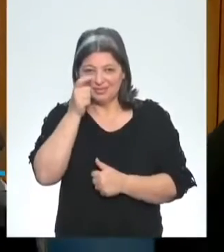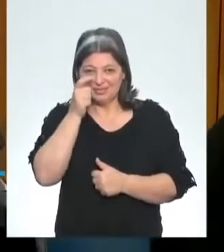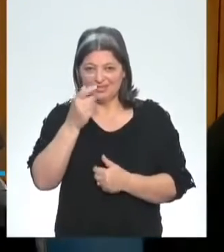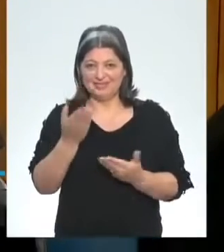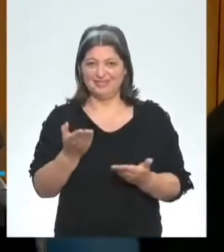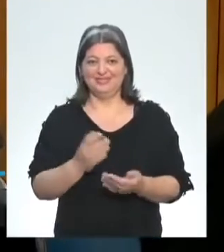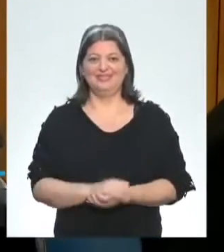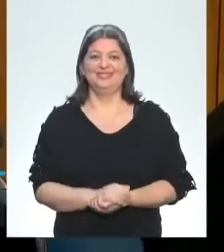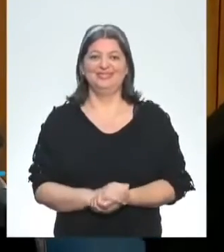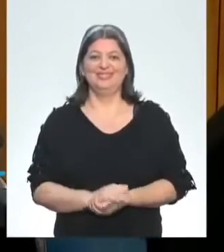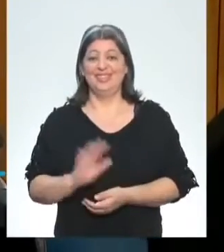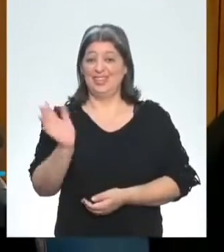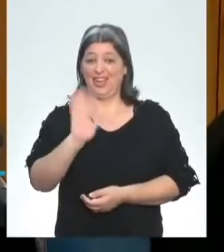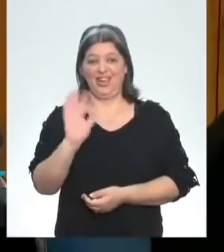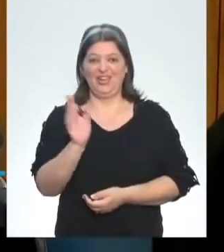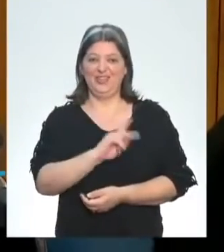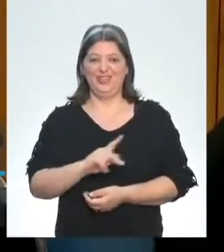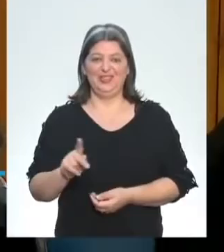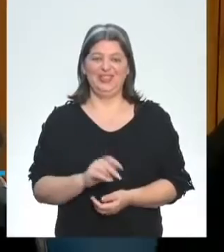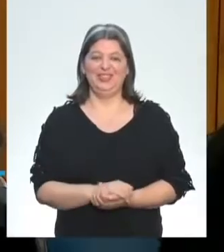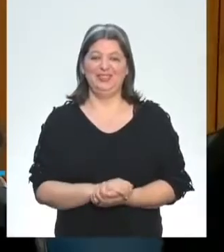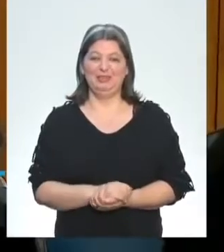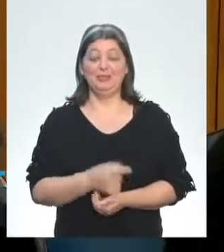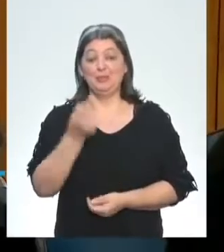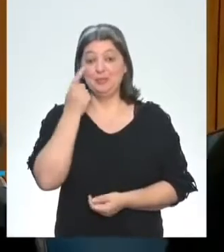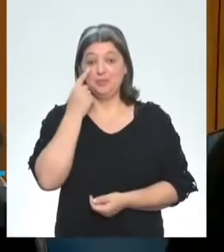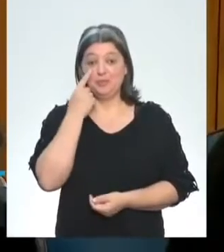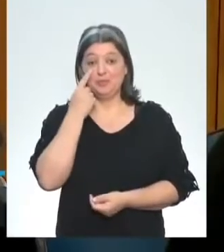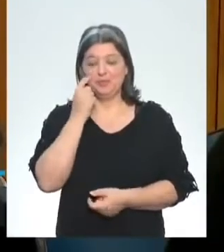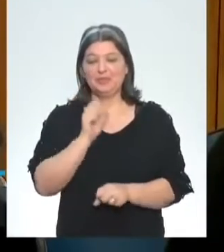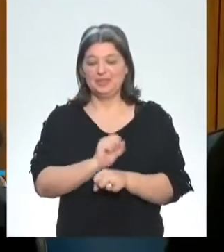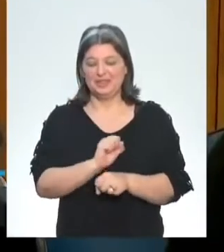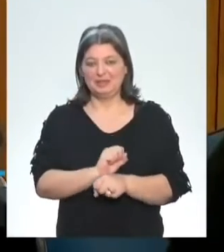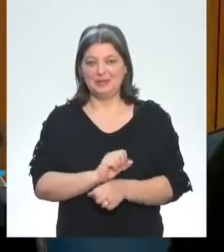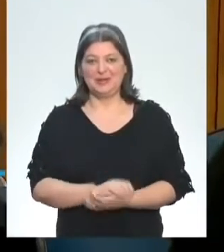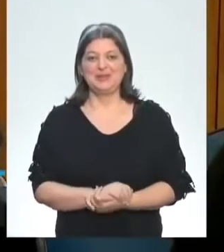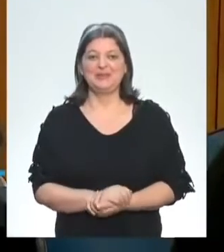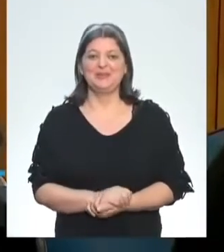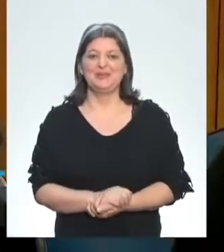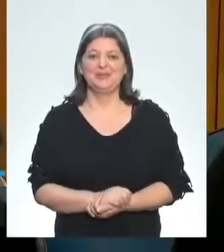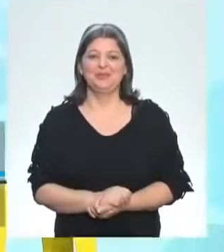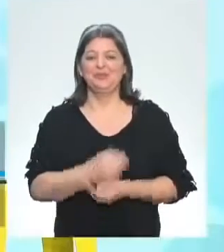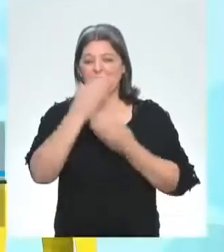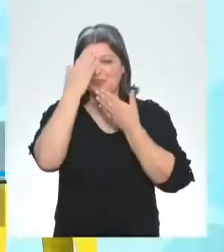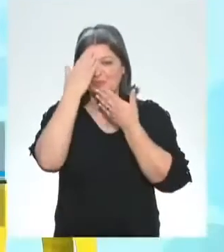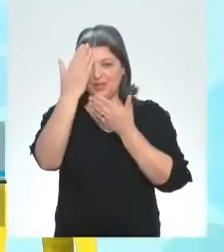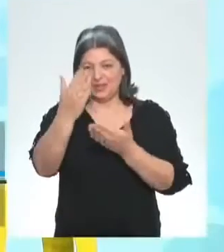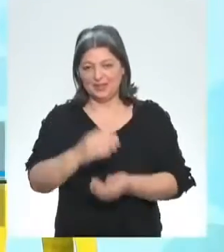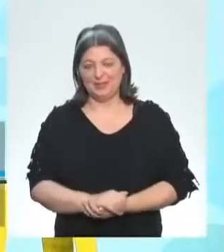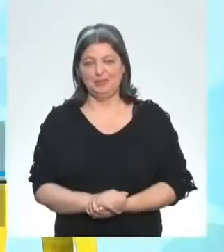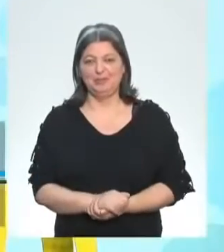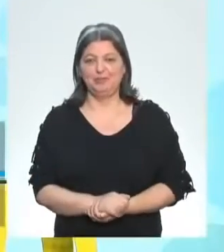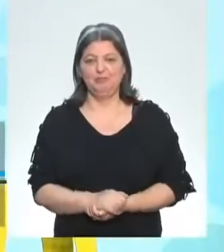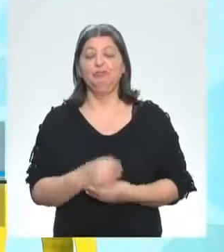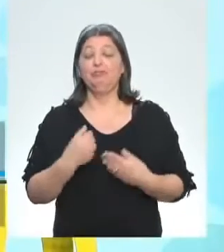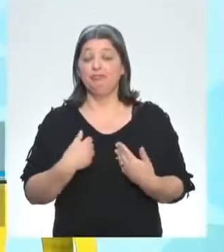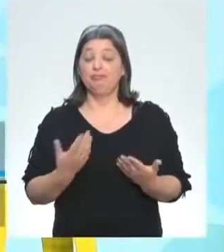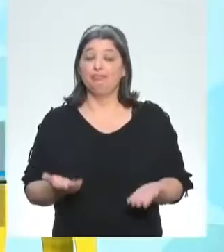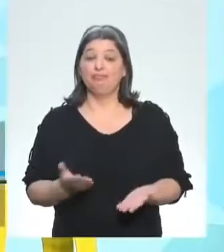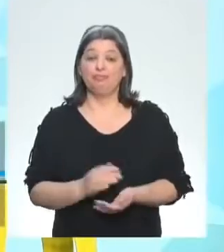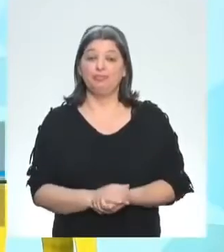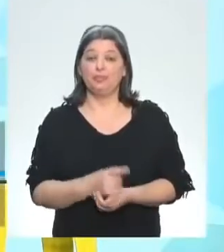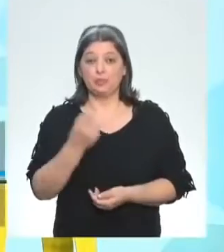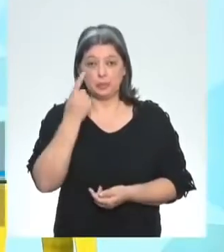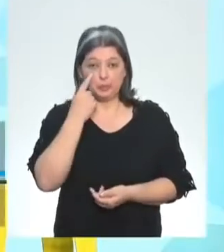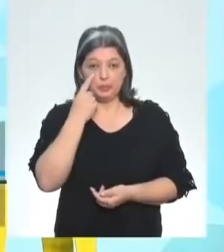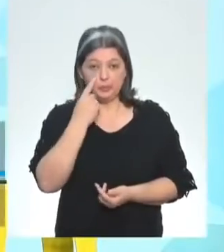gente. Oi, professor. Ele está ali só aguardando a gente aqui. Obrigada. Então, vamos lá, pessoal. Ó, olha aqui